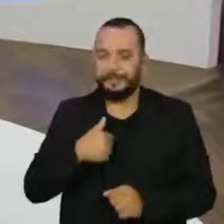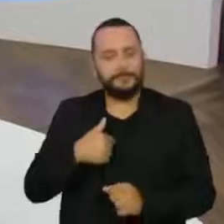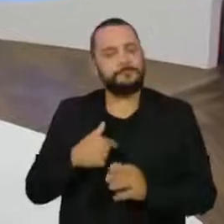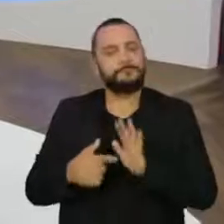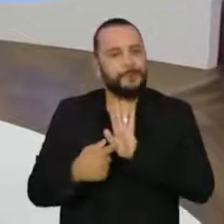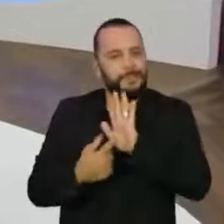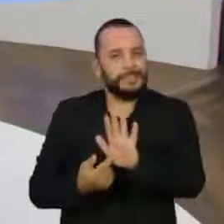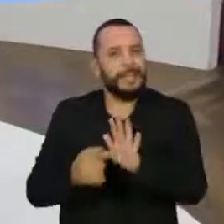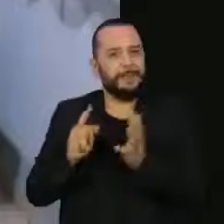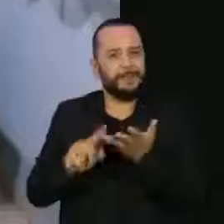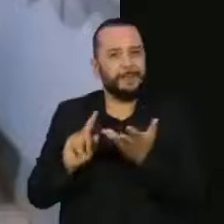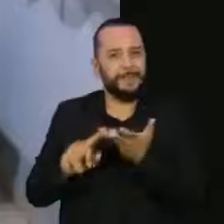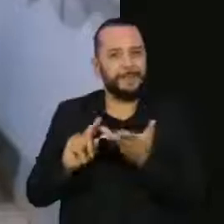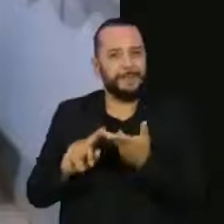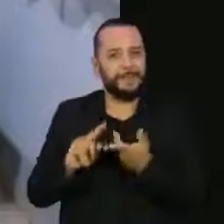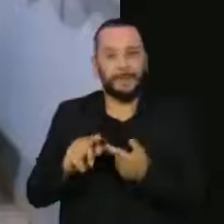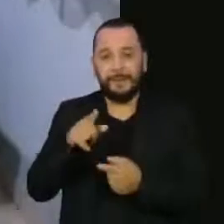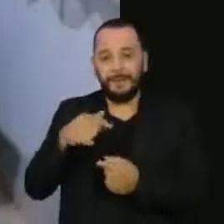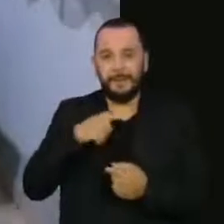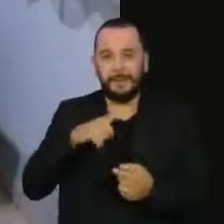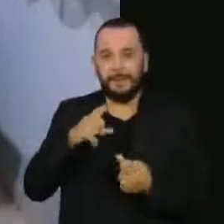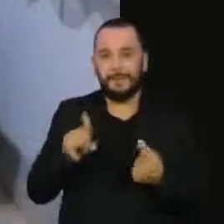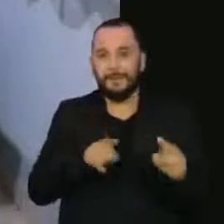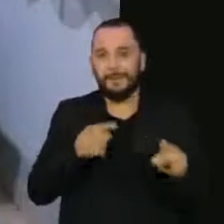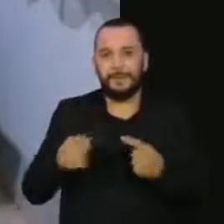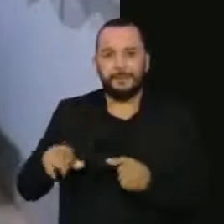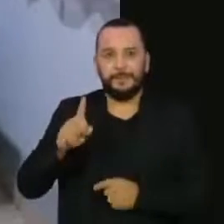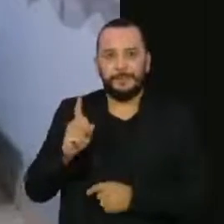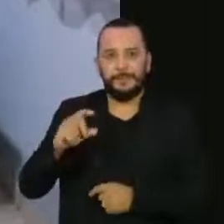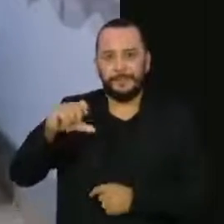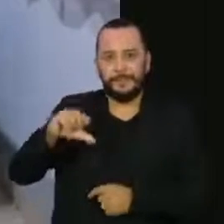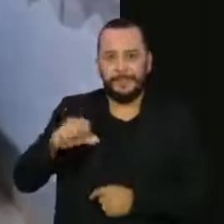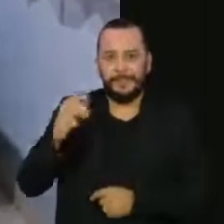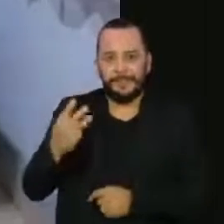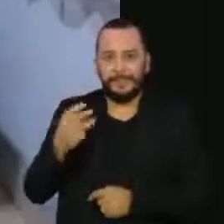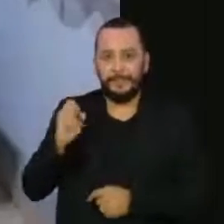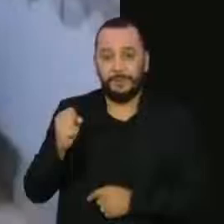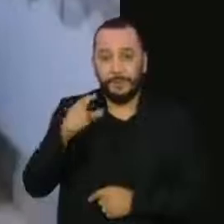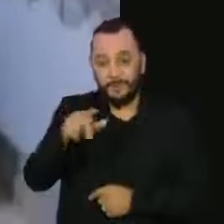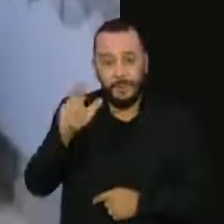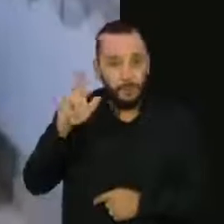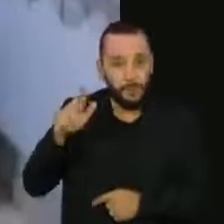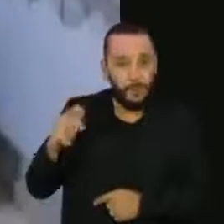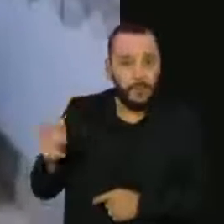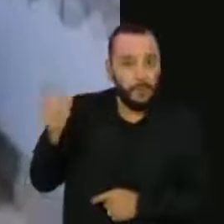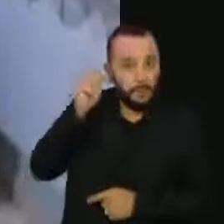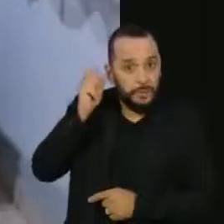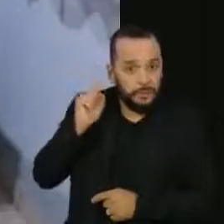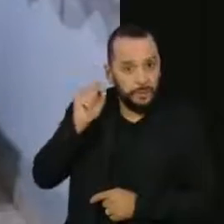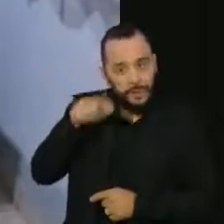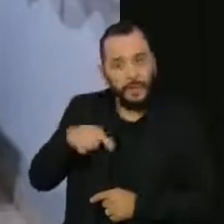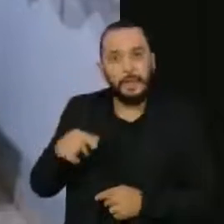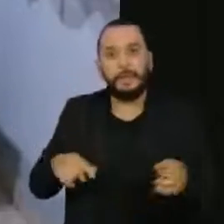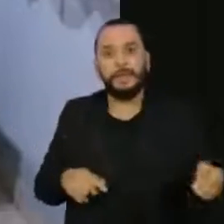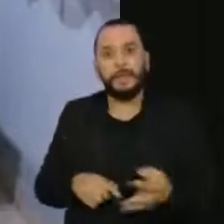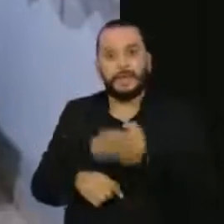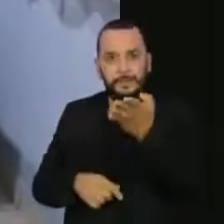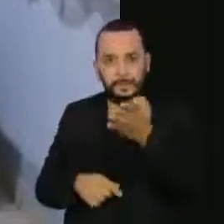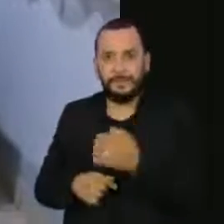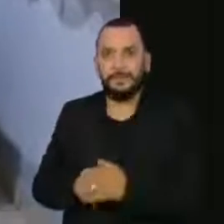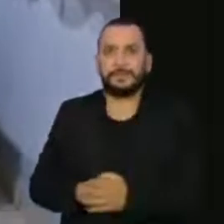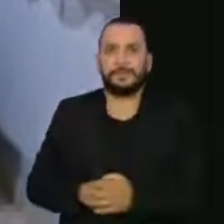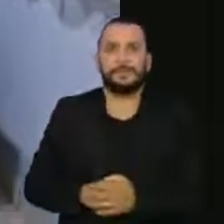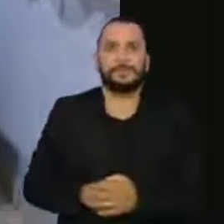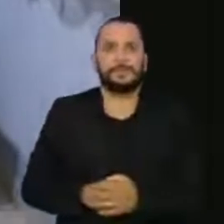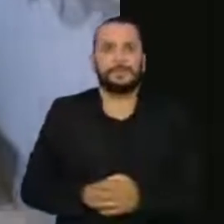você ouve uma canção de 1938 que você nunca ouviu, ela é inédita para você. Sensacional.